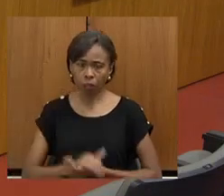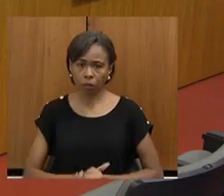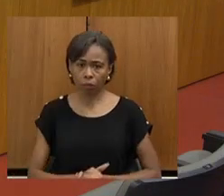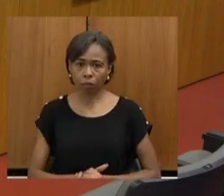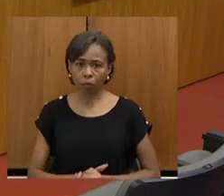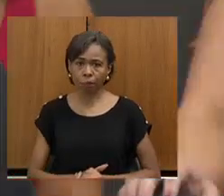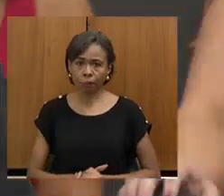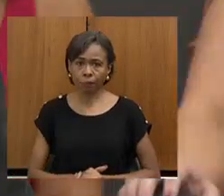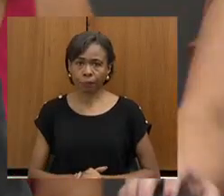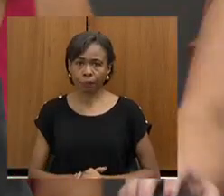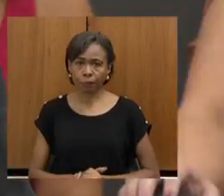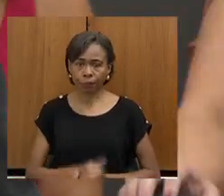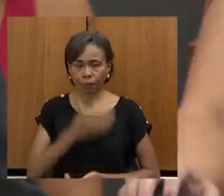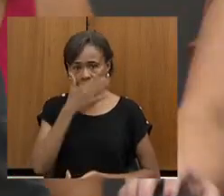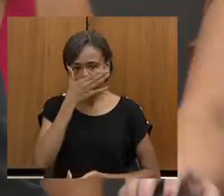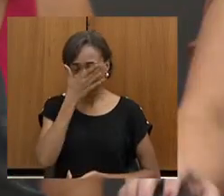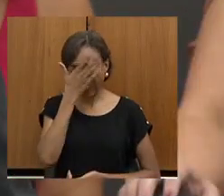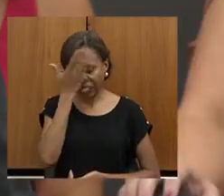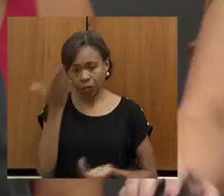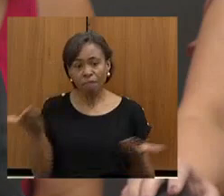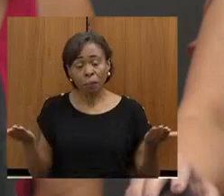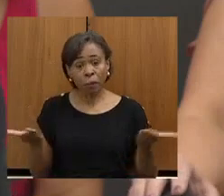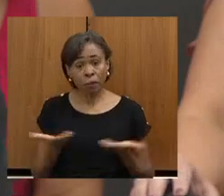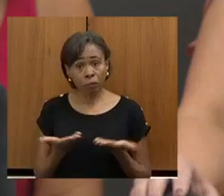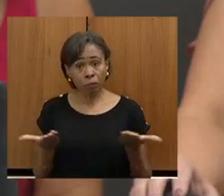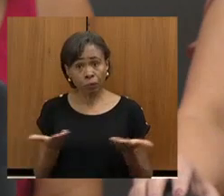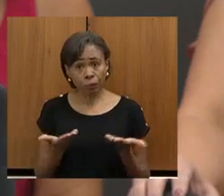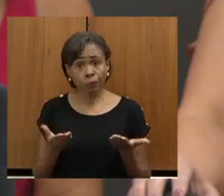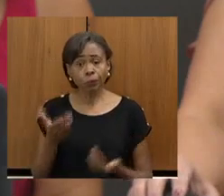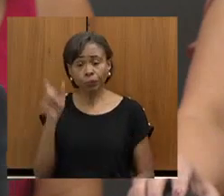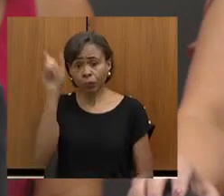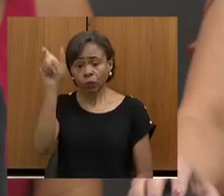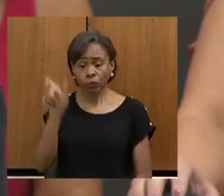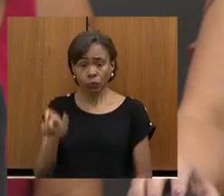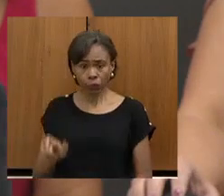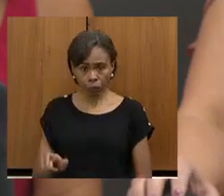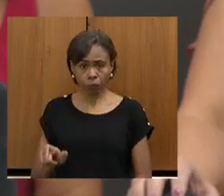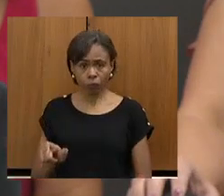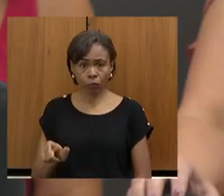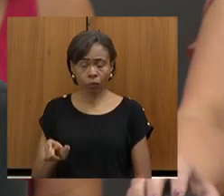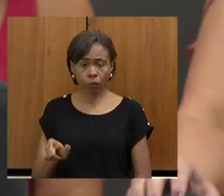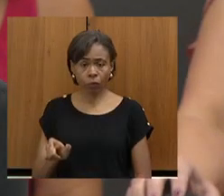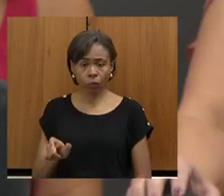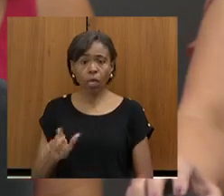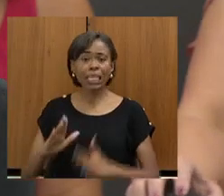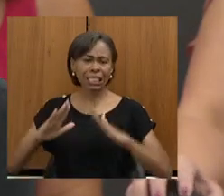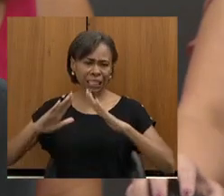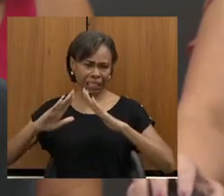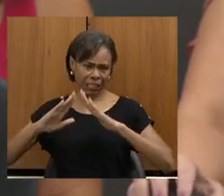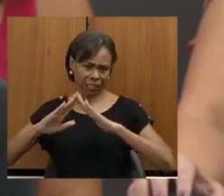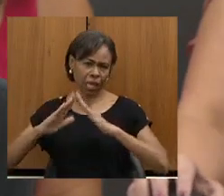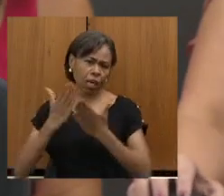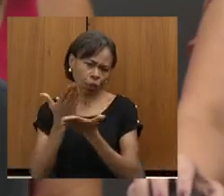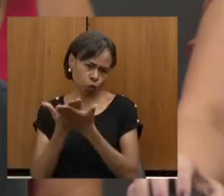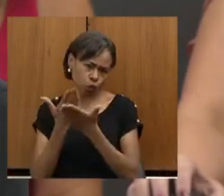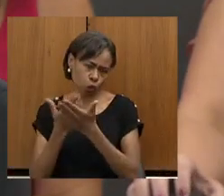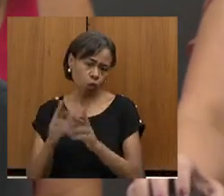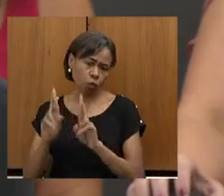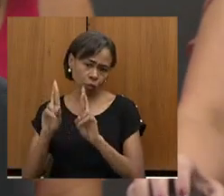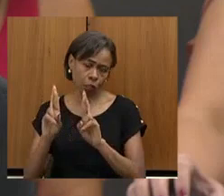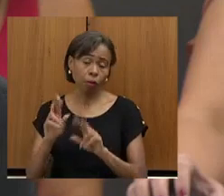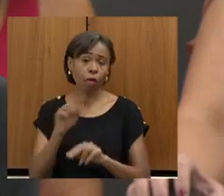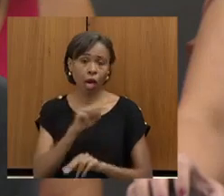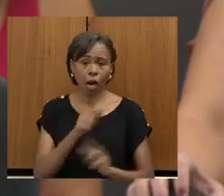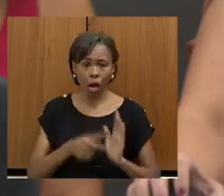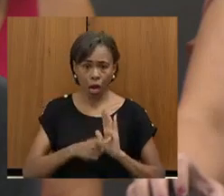consegue avançar. Eu vou passar aqui agora para a escola. A gente ouviu a carta